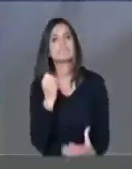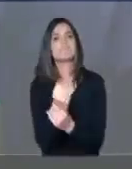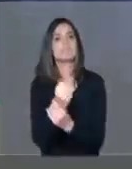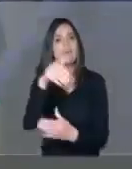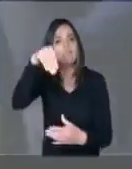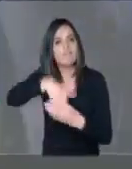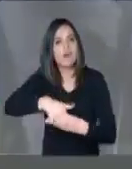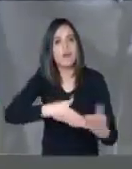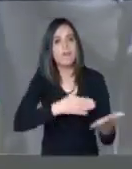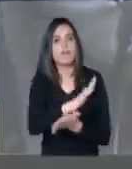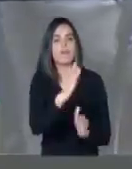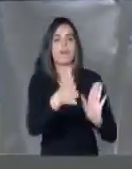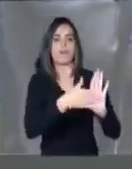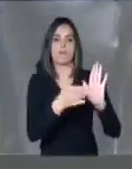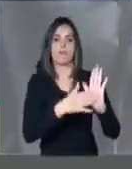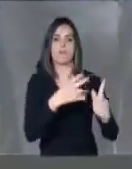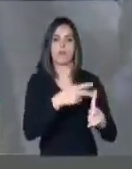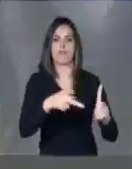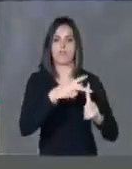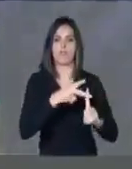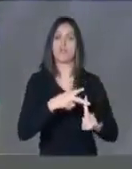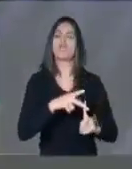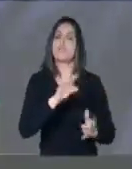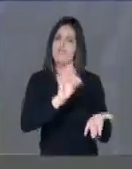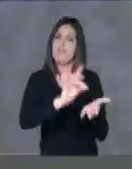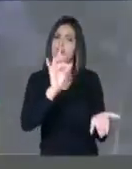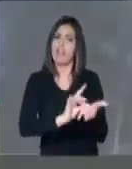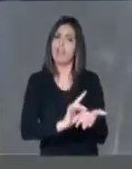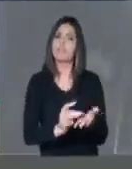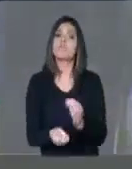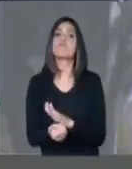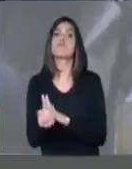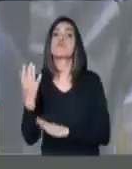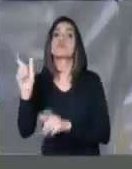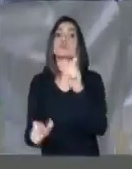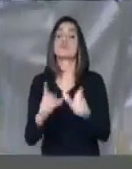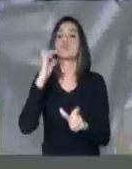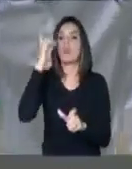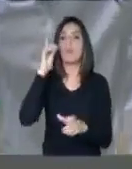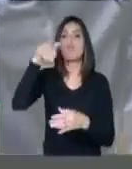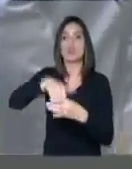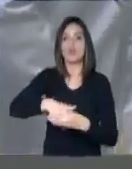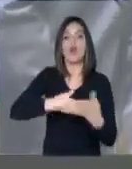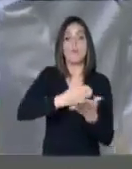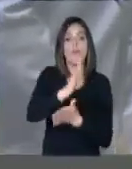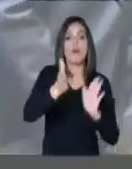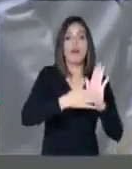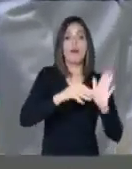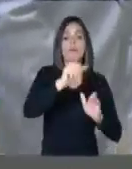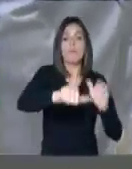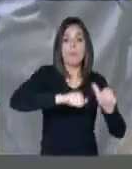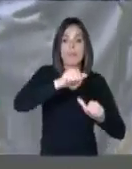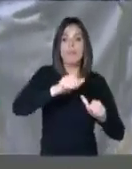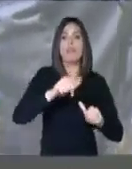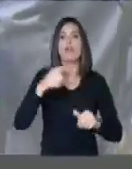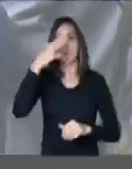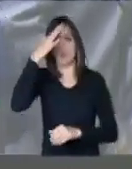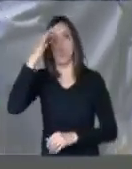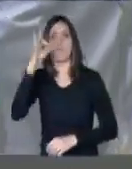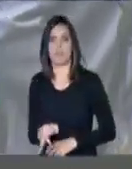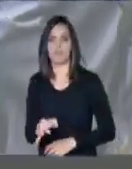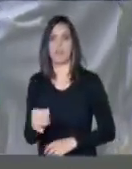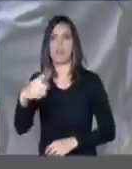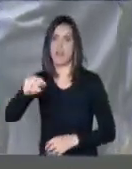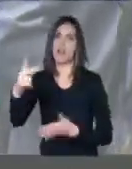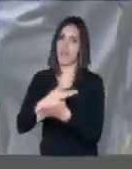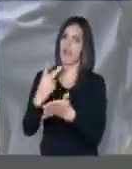a votação da reforma da Previdência. É verdade que muito deputado votou favorável à reforma da Previdência por convicção, que eu acho que